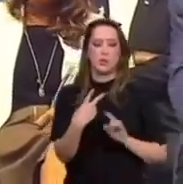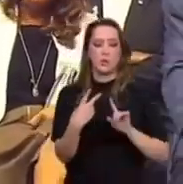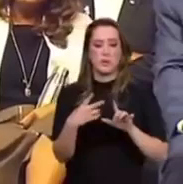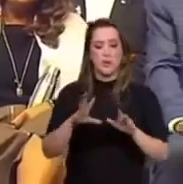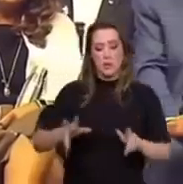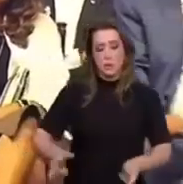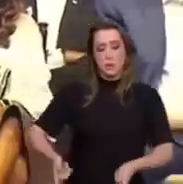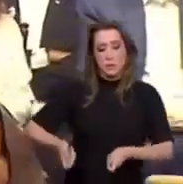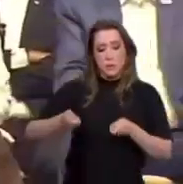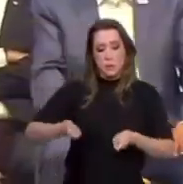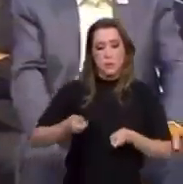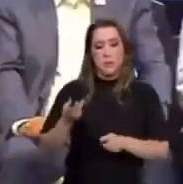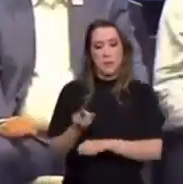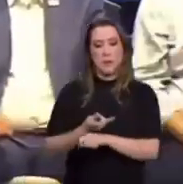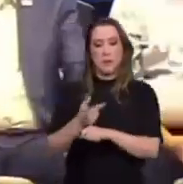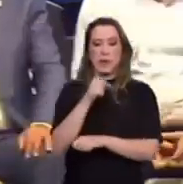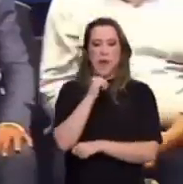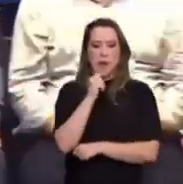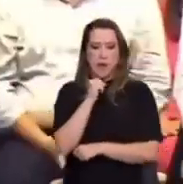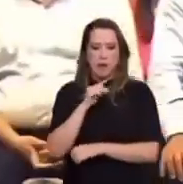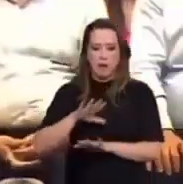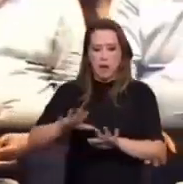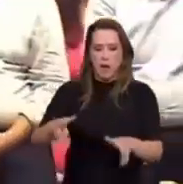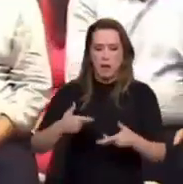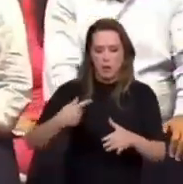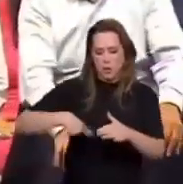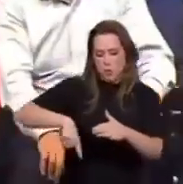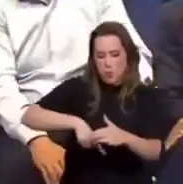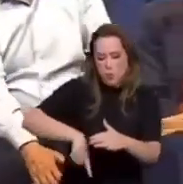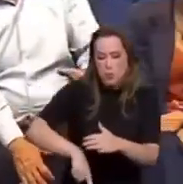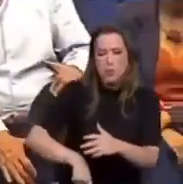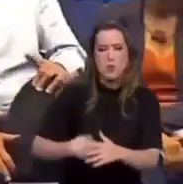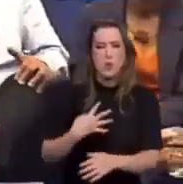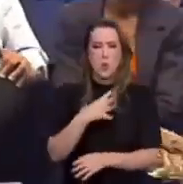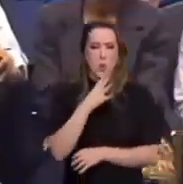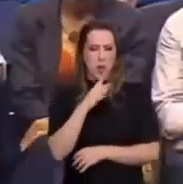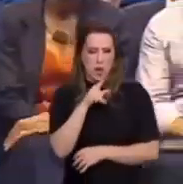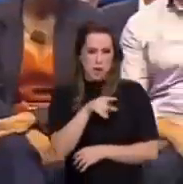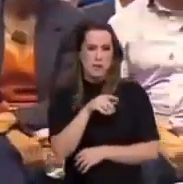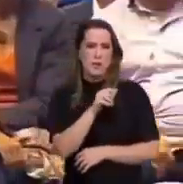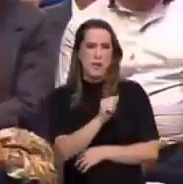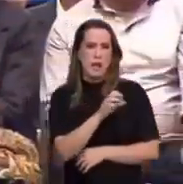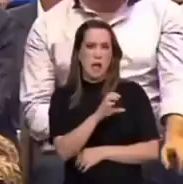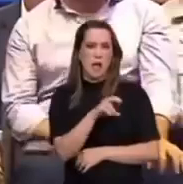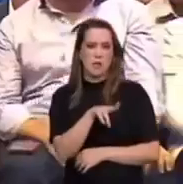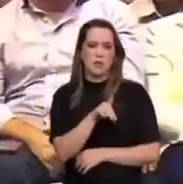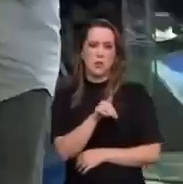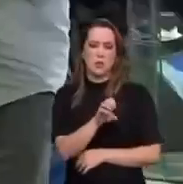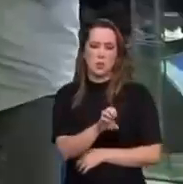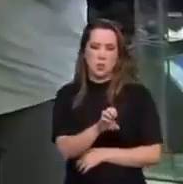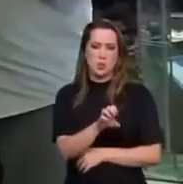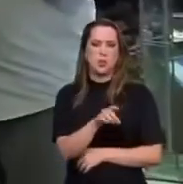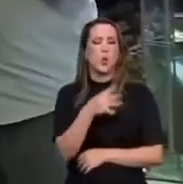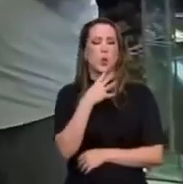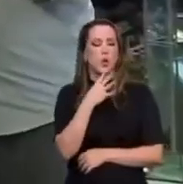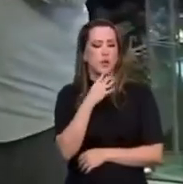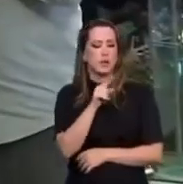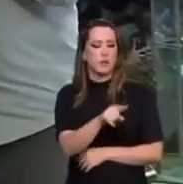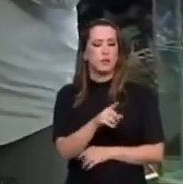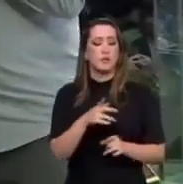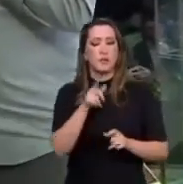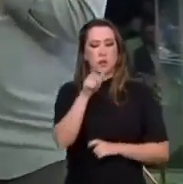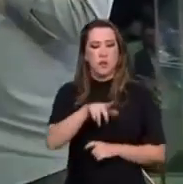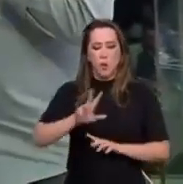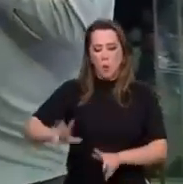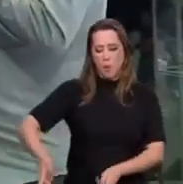água, uma água barrenta. Quem já tomou água de açude aqui? Quem sabe o que é ir pegar uma água de açude,